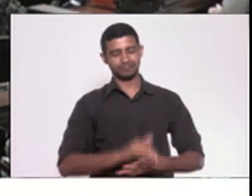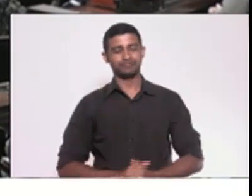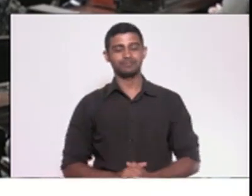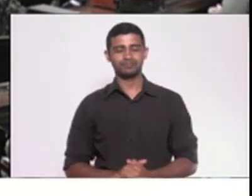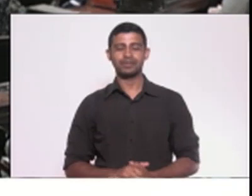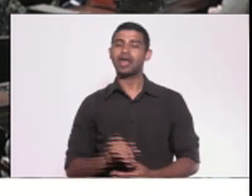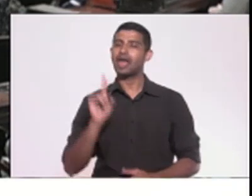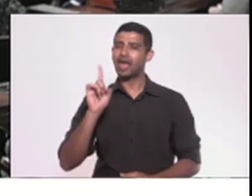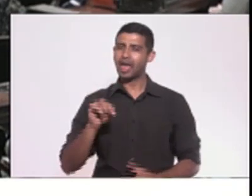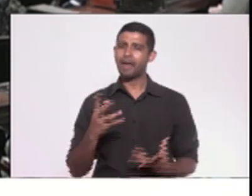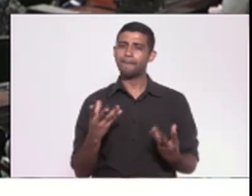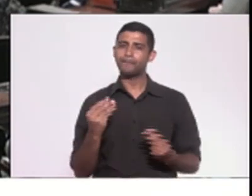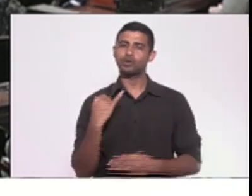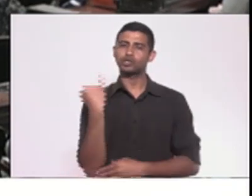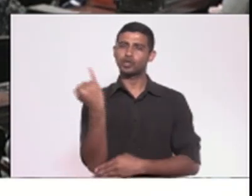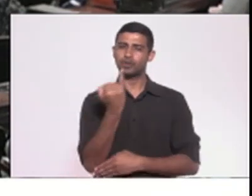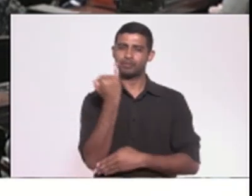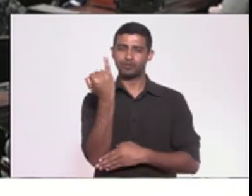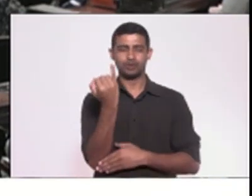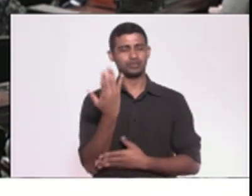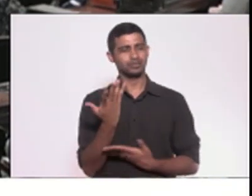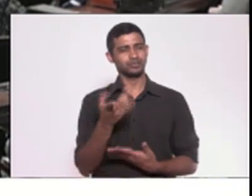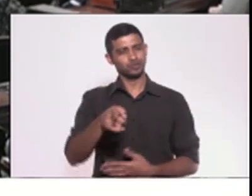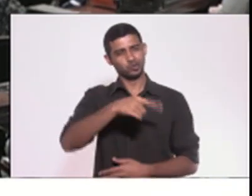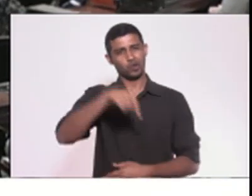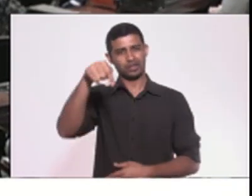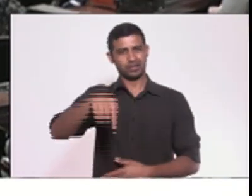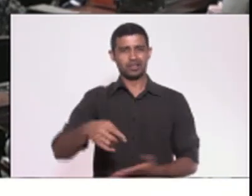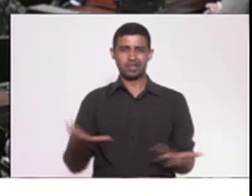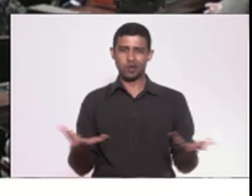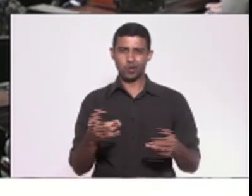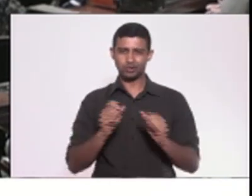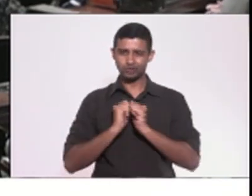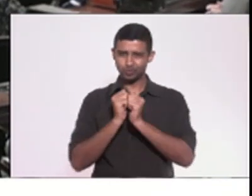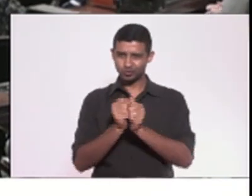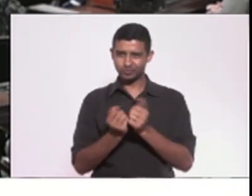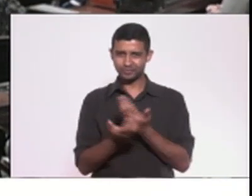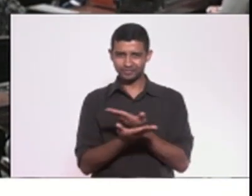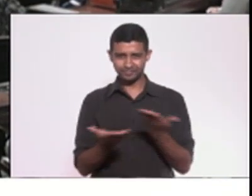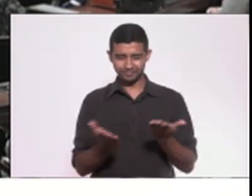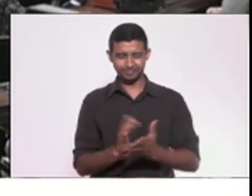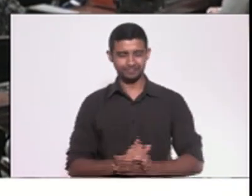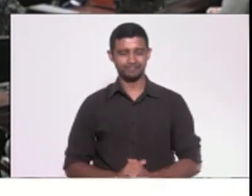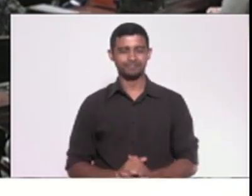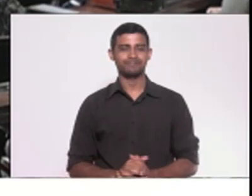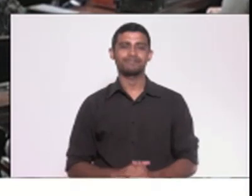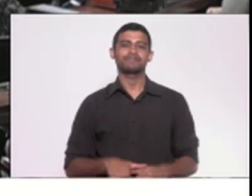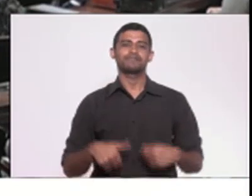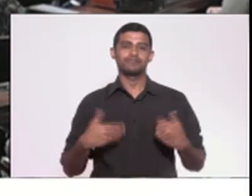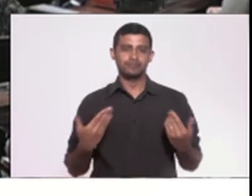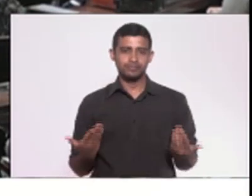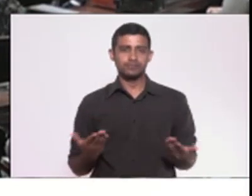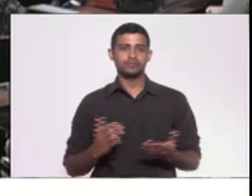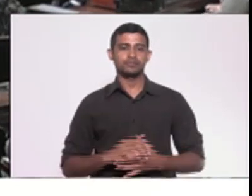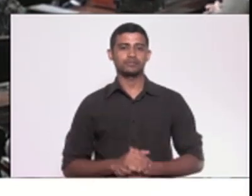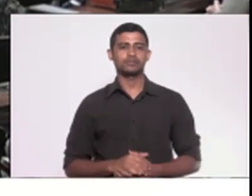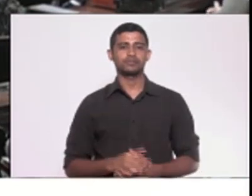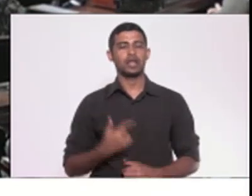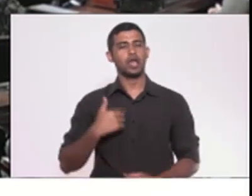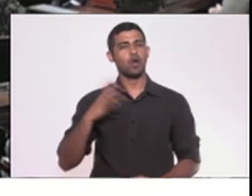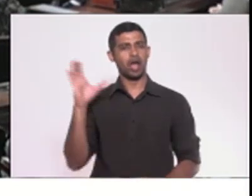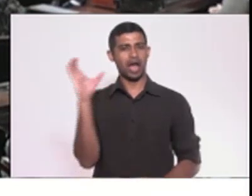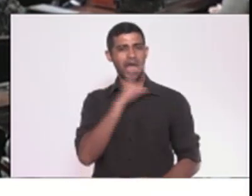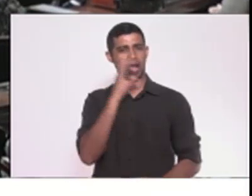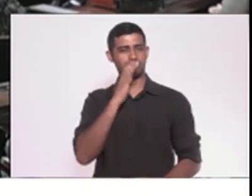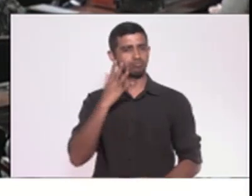É muito importante para a AG Rio estar aqui nesse momento com vocês. Então, fazendo uma breve